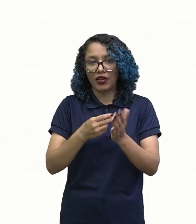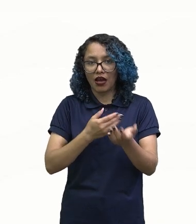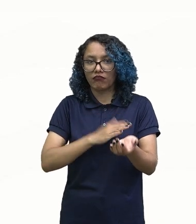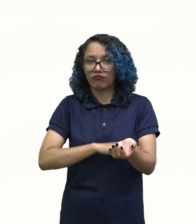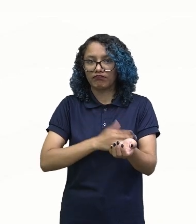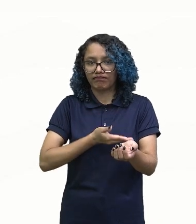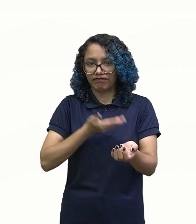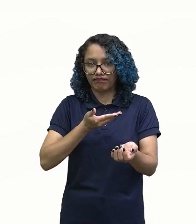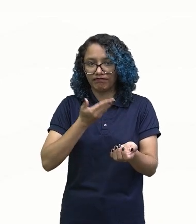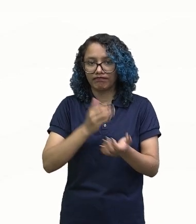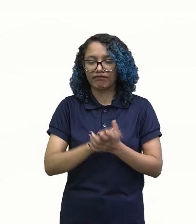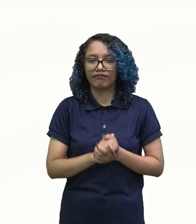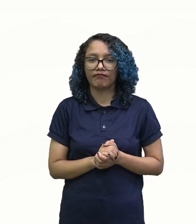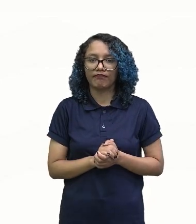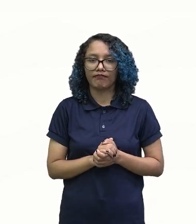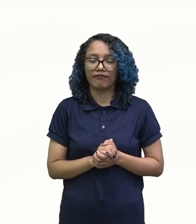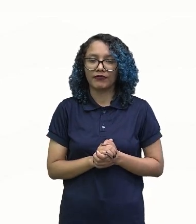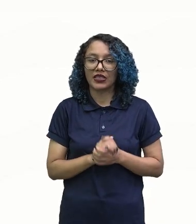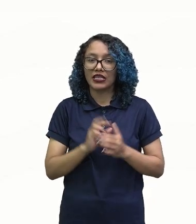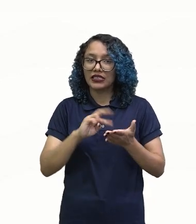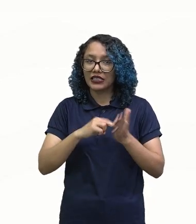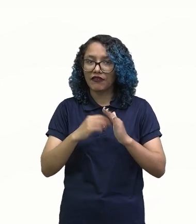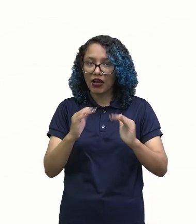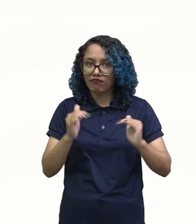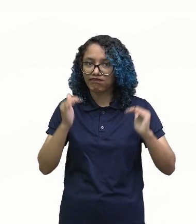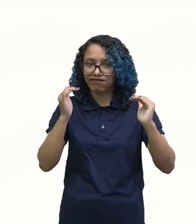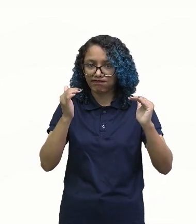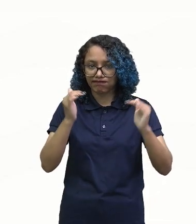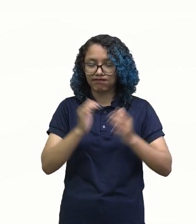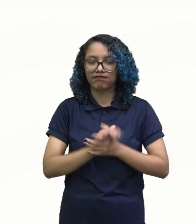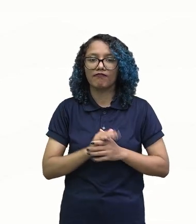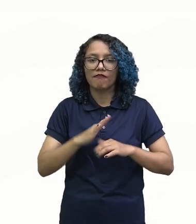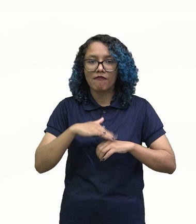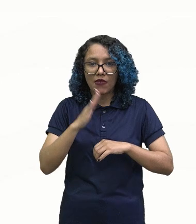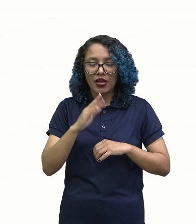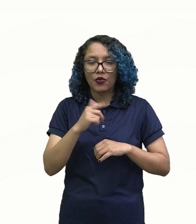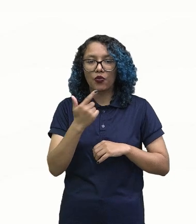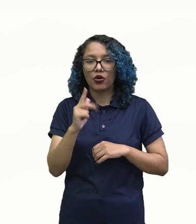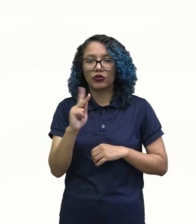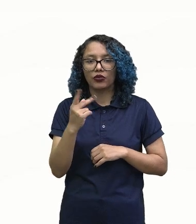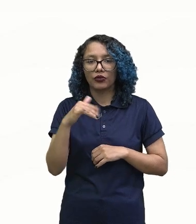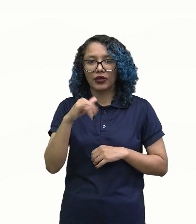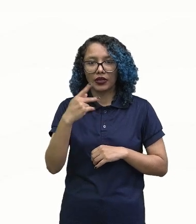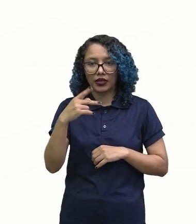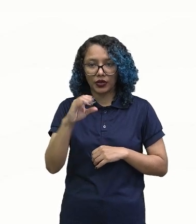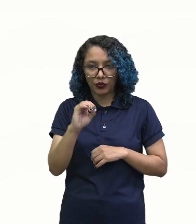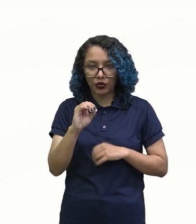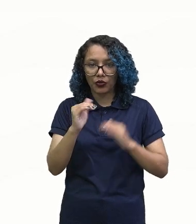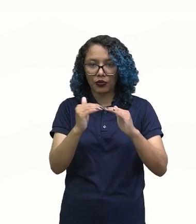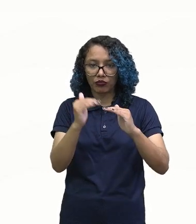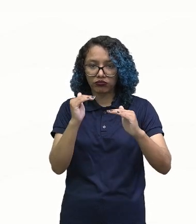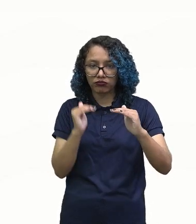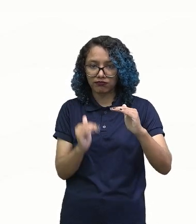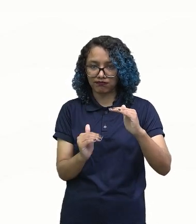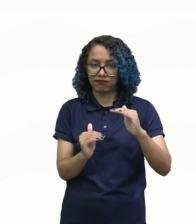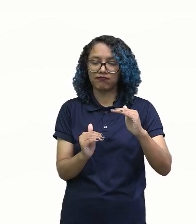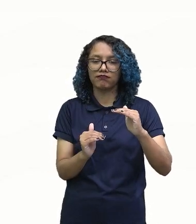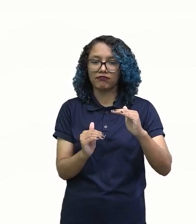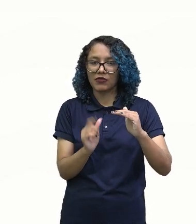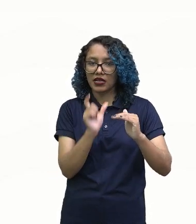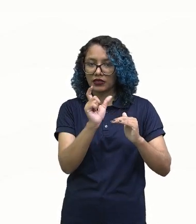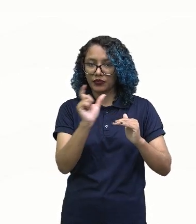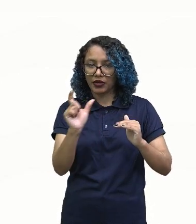né? Hipo, então está acima, está em excesso. Aí temos hipo, posição abaixo, escassez, hipotérmico,